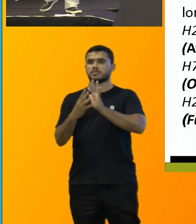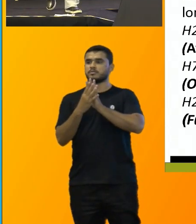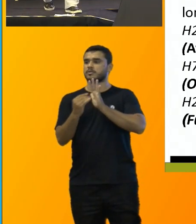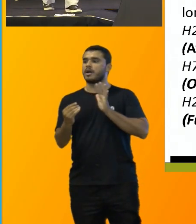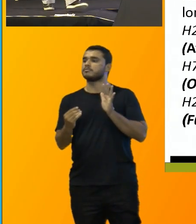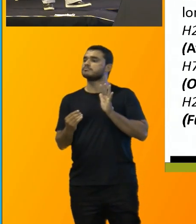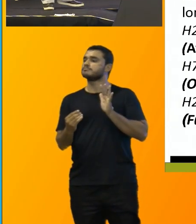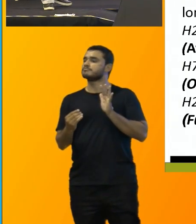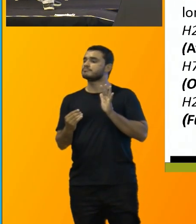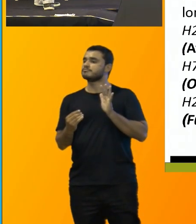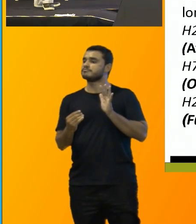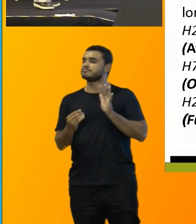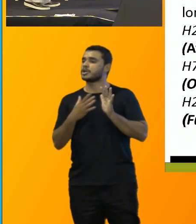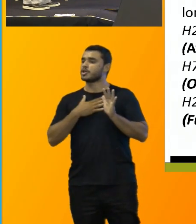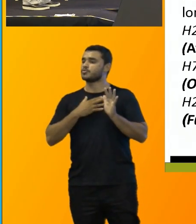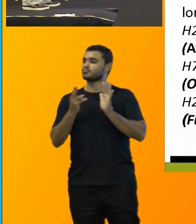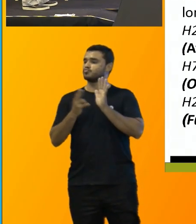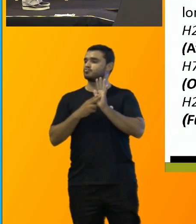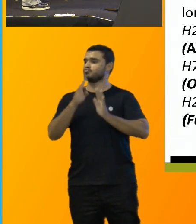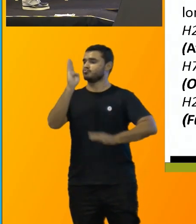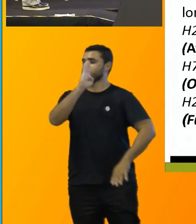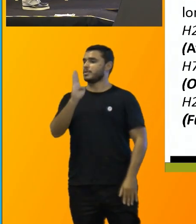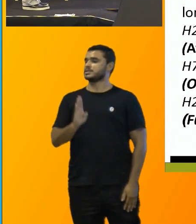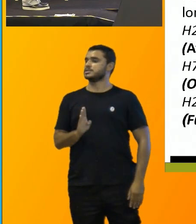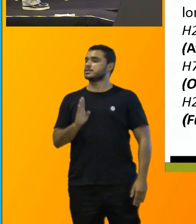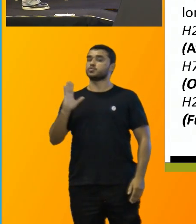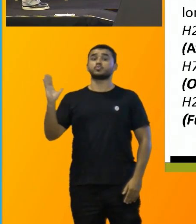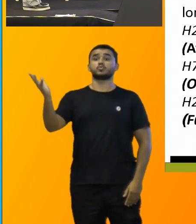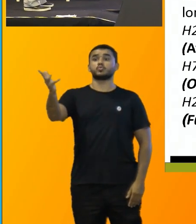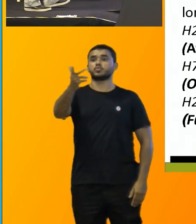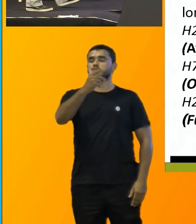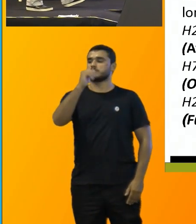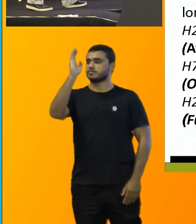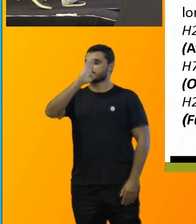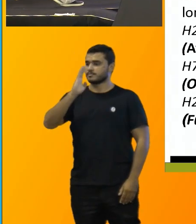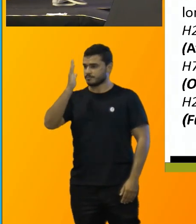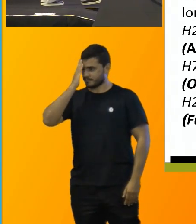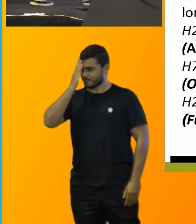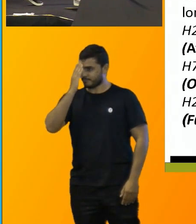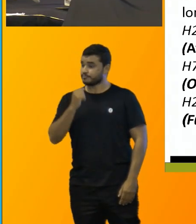cara teve na construção imanegética. O Brasil,